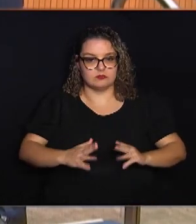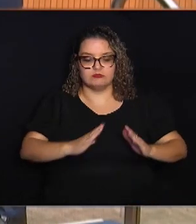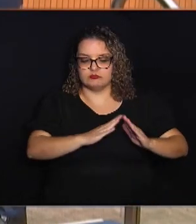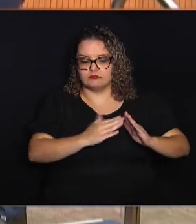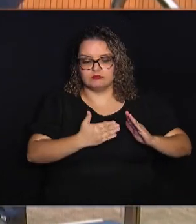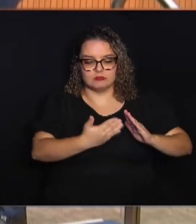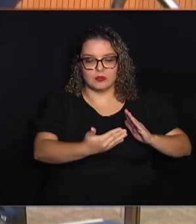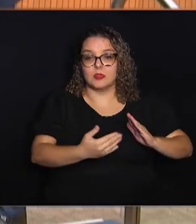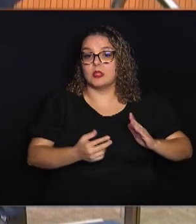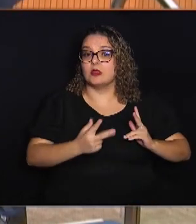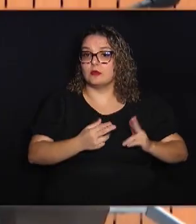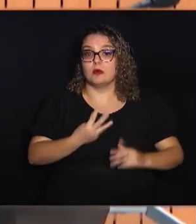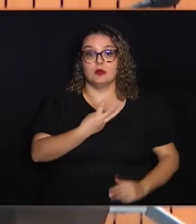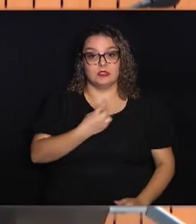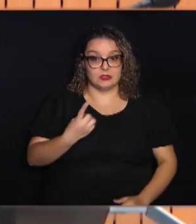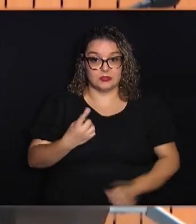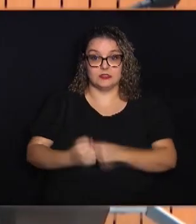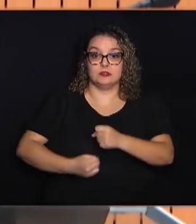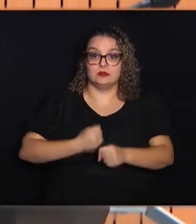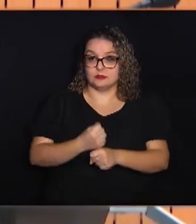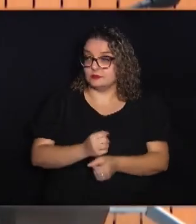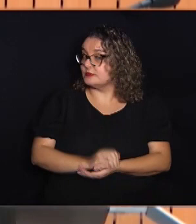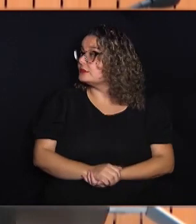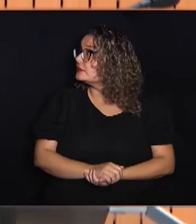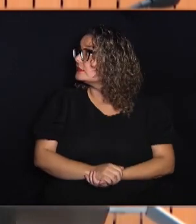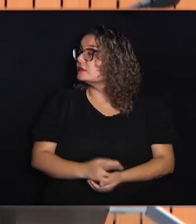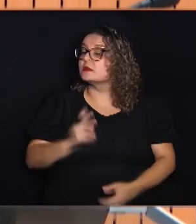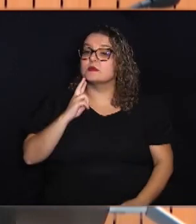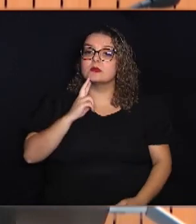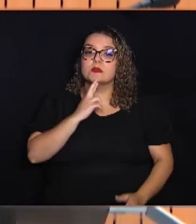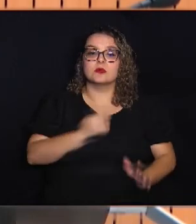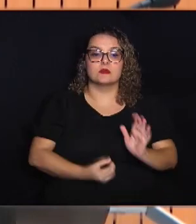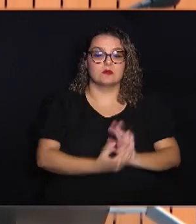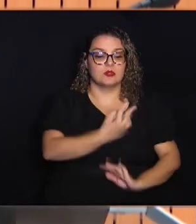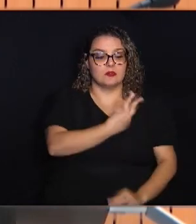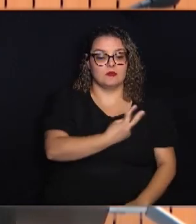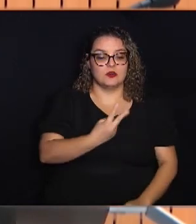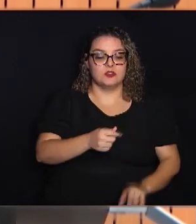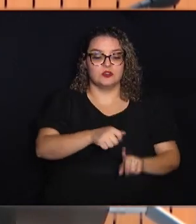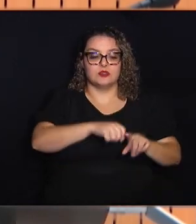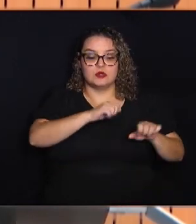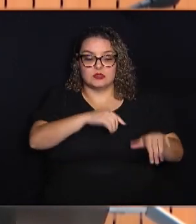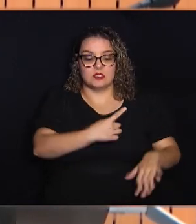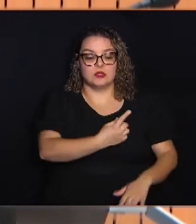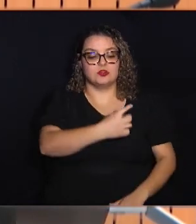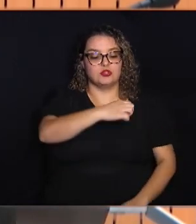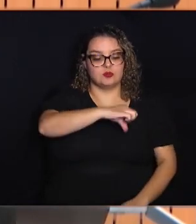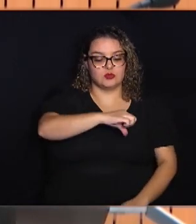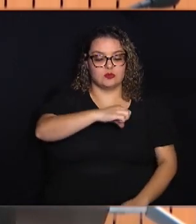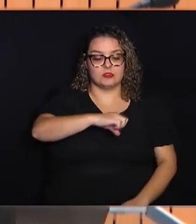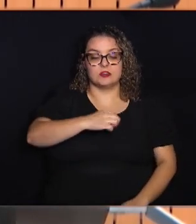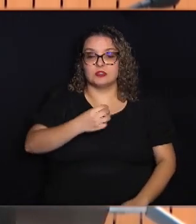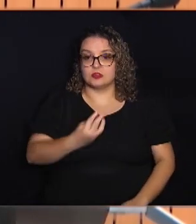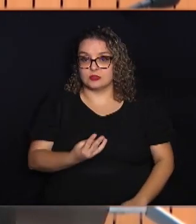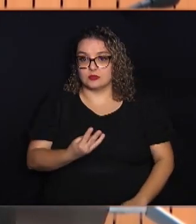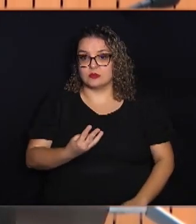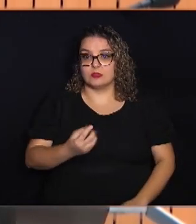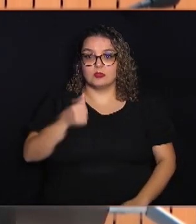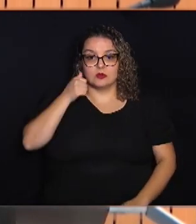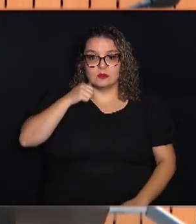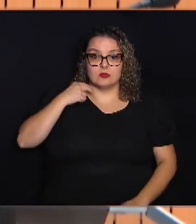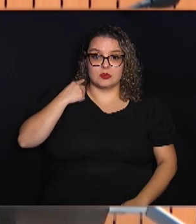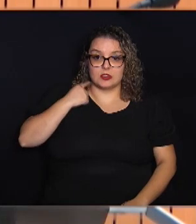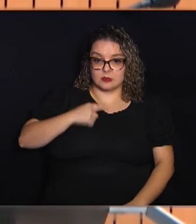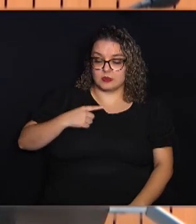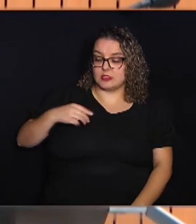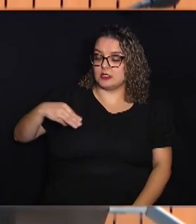há 31 anos. O restaurante foi fundado em 22 de setembro de 1993 pela mineira Luciana Vanucci,